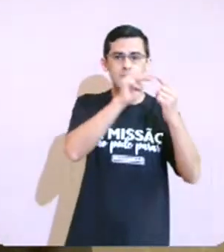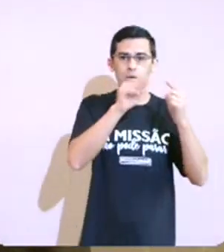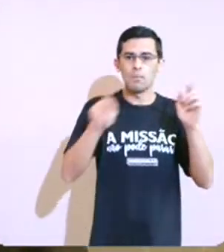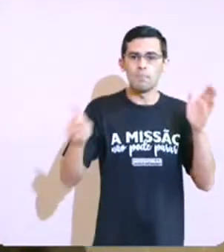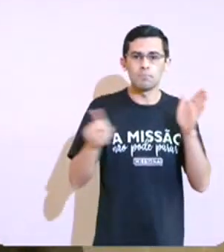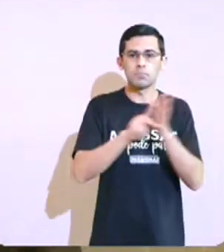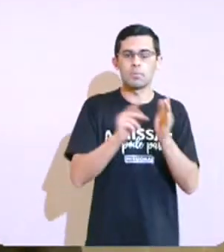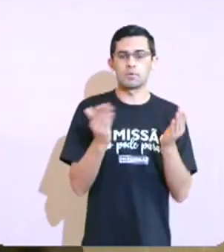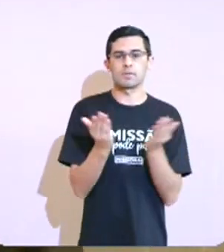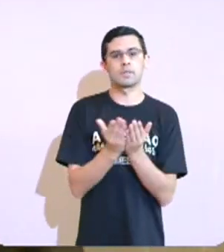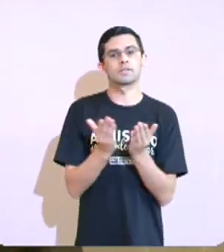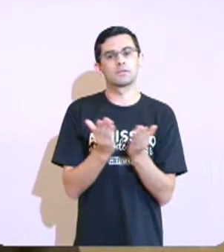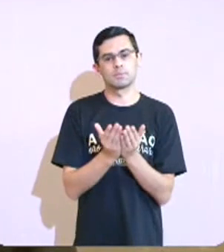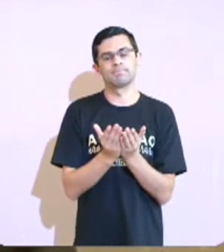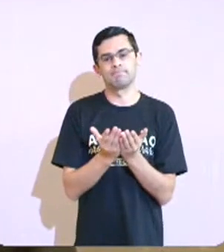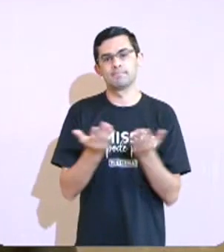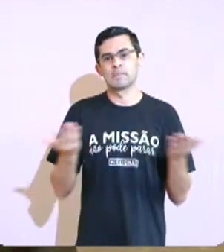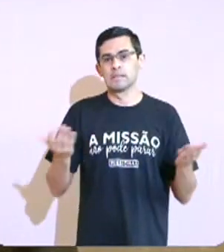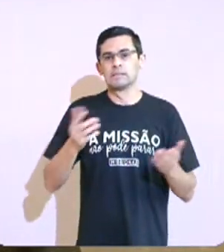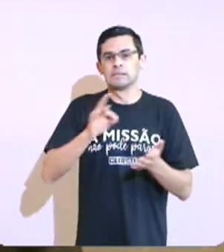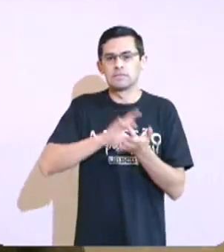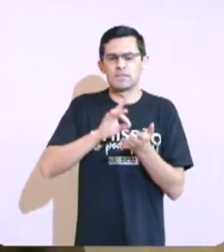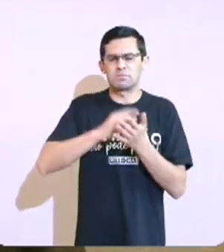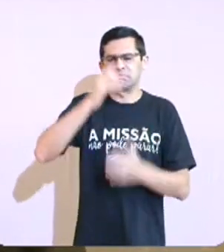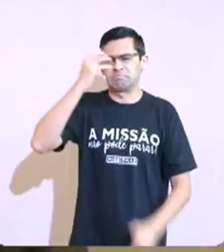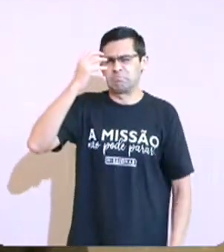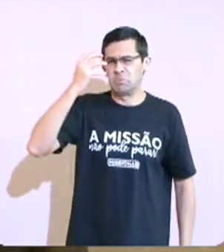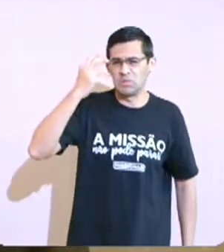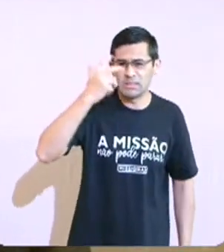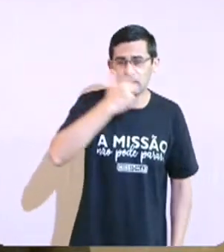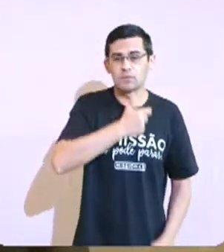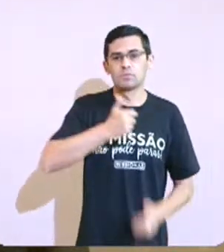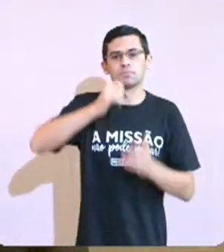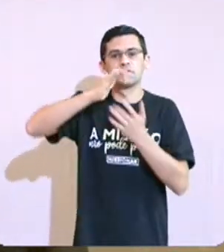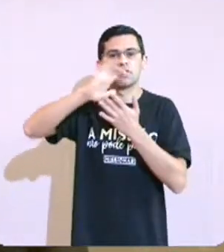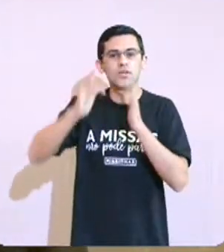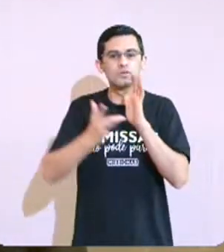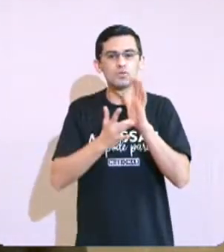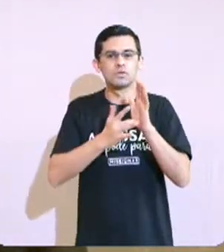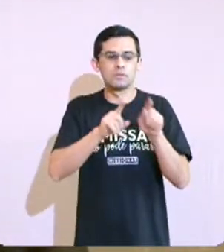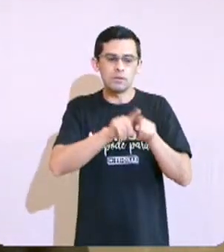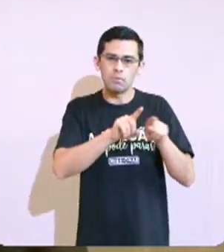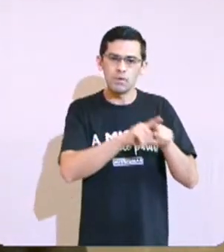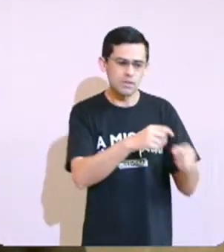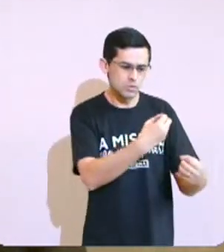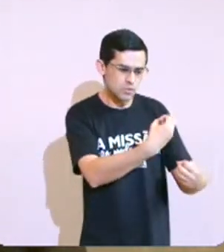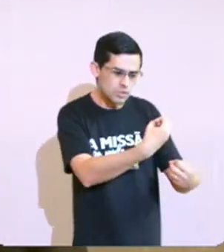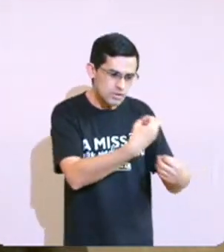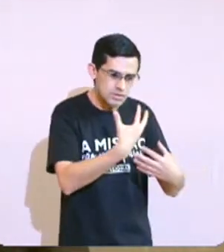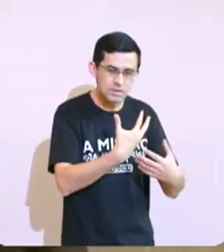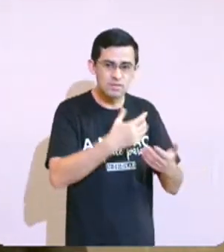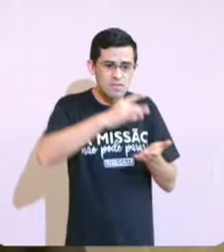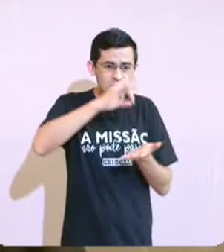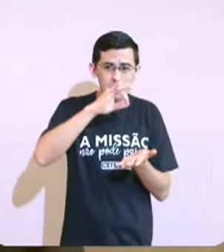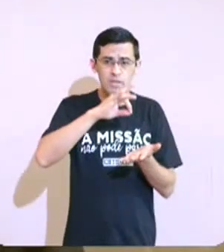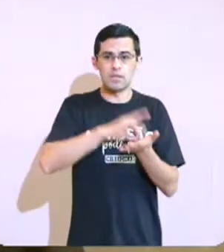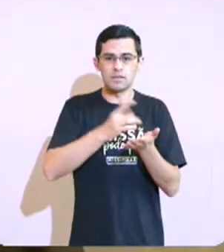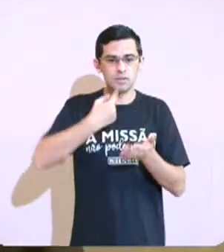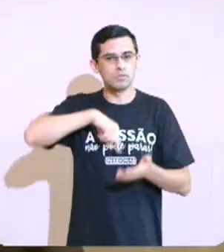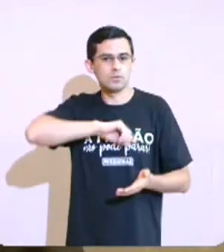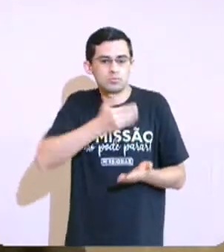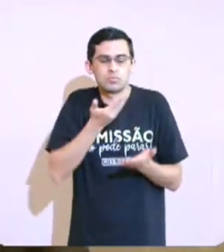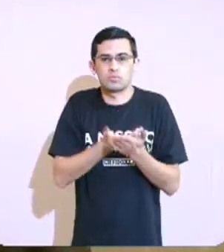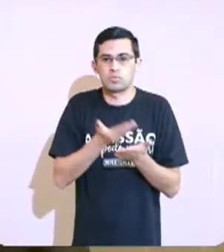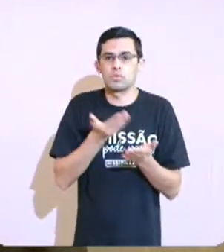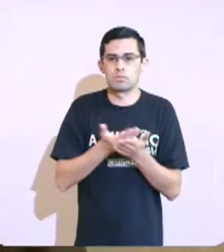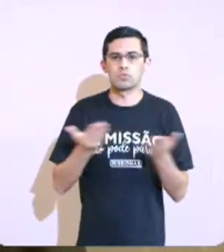E ali, de uma maneira muito, muito linda, Jesus Cristo vai nos ensinar algumas verdades que trataremos